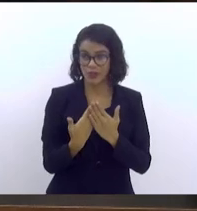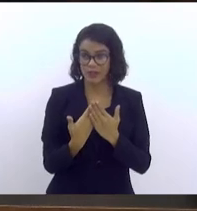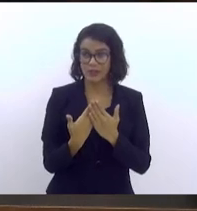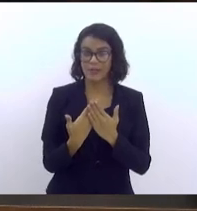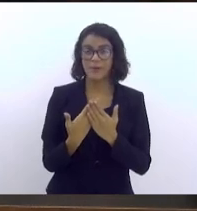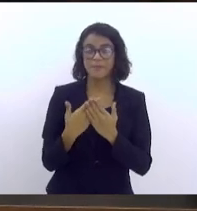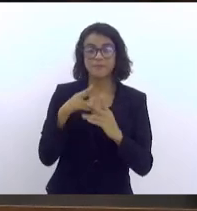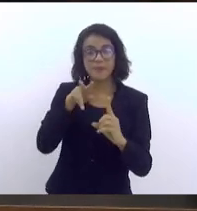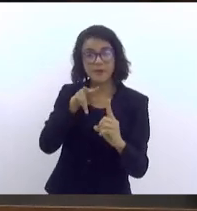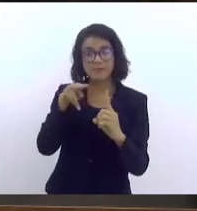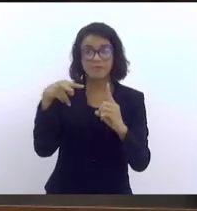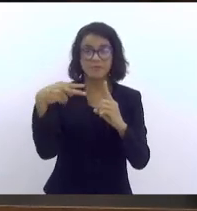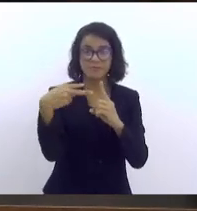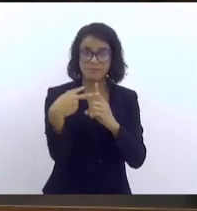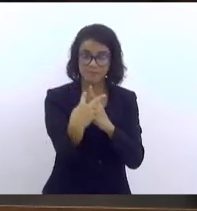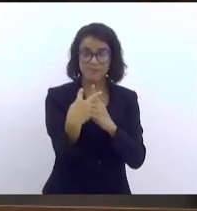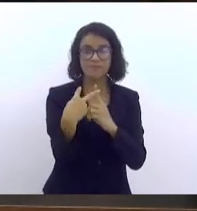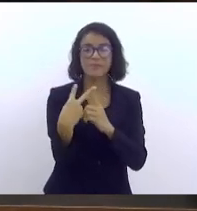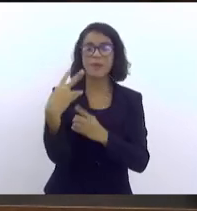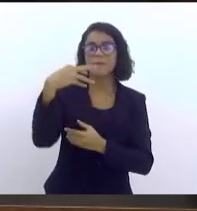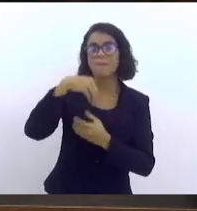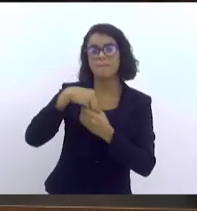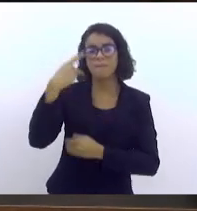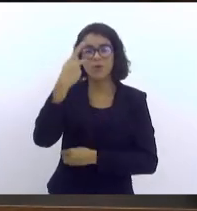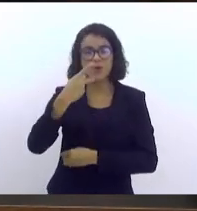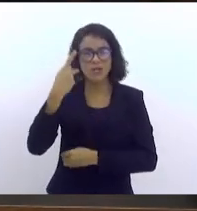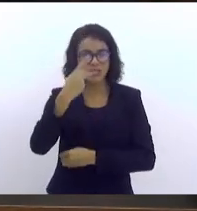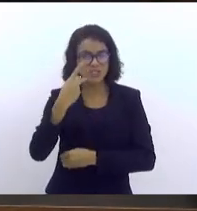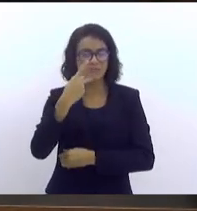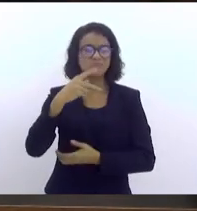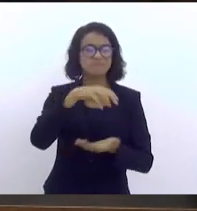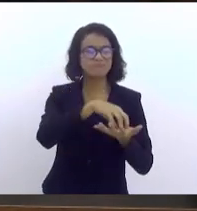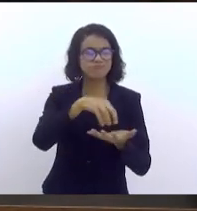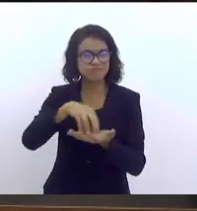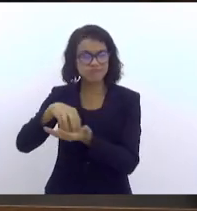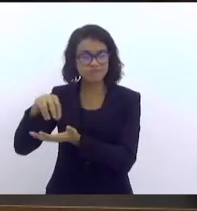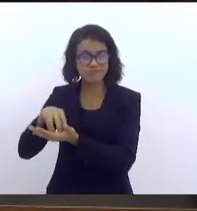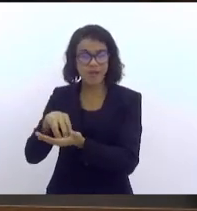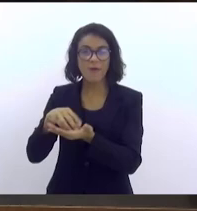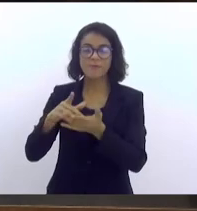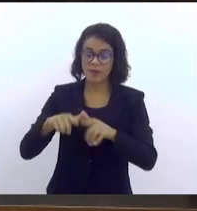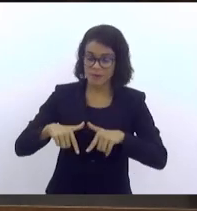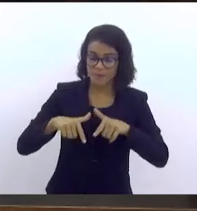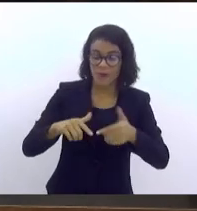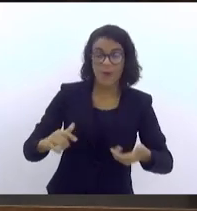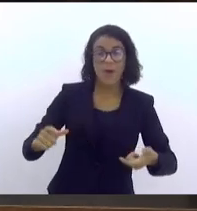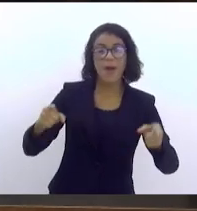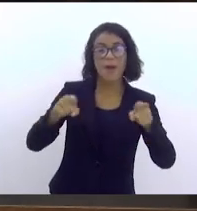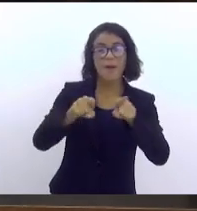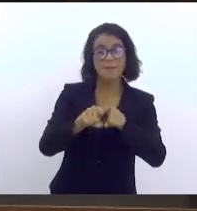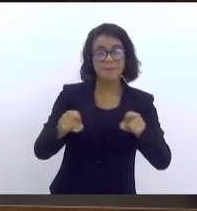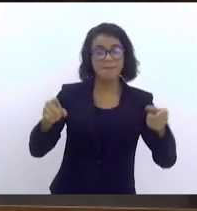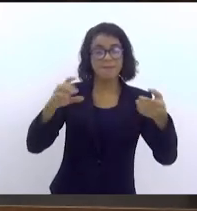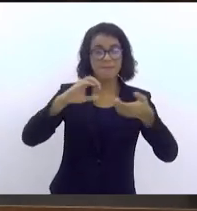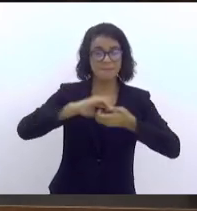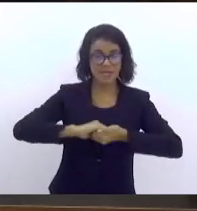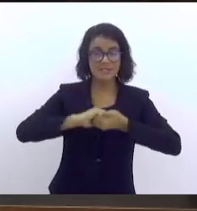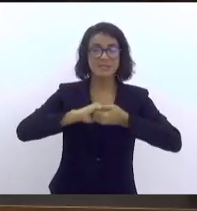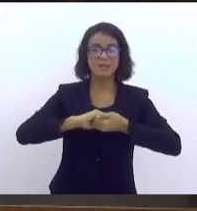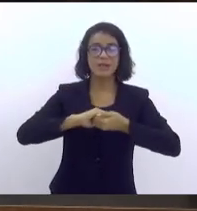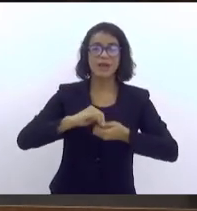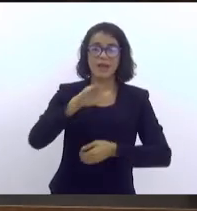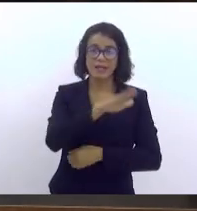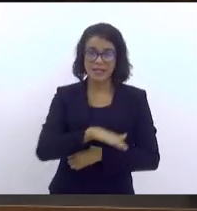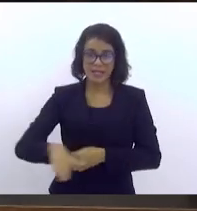perspectiva para as políticas intensoriais que está sendo realizado e parceria Comissão da Criança e do Adolescente